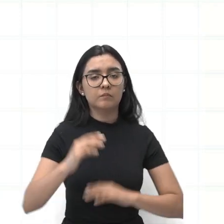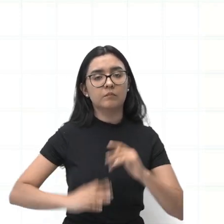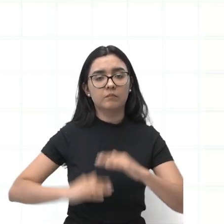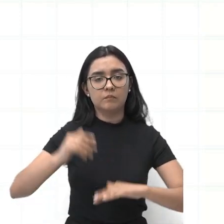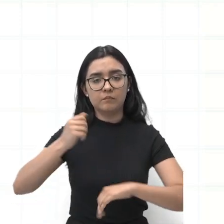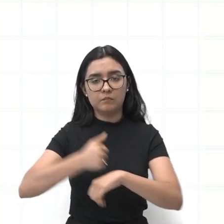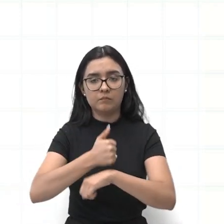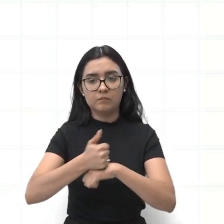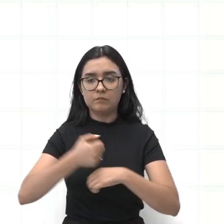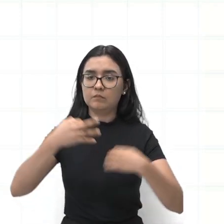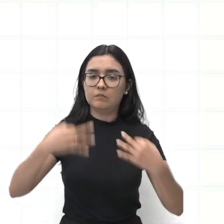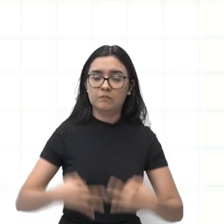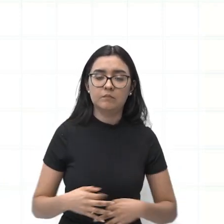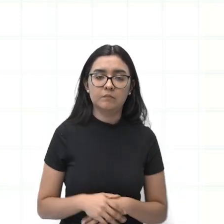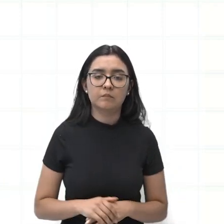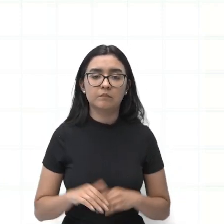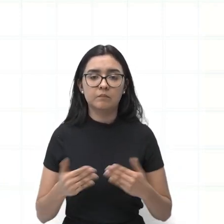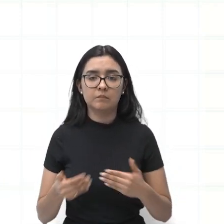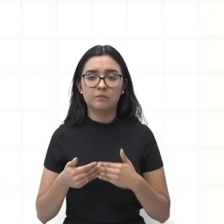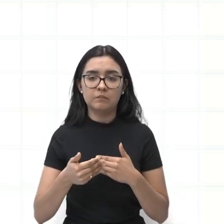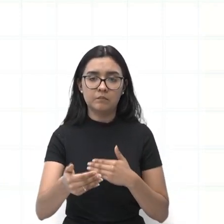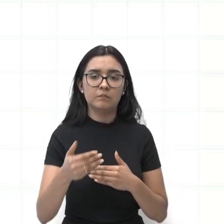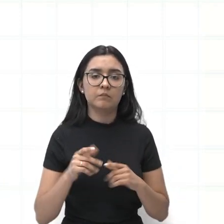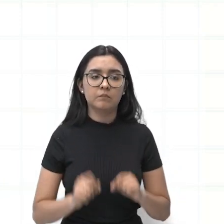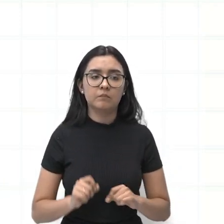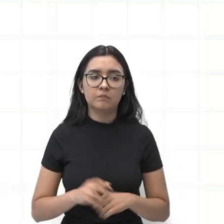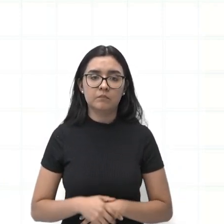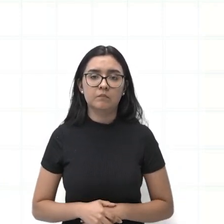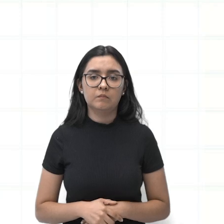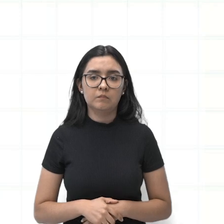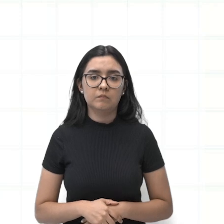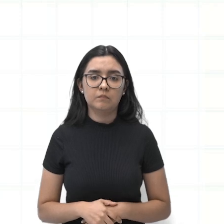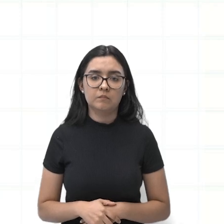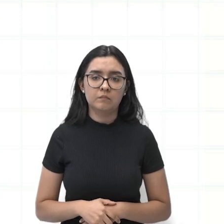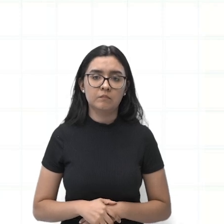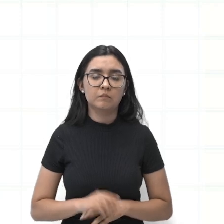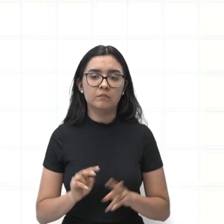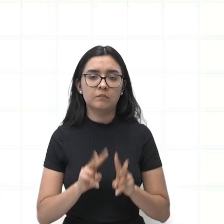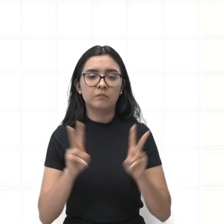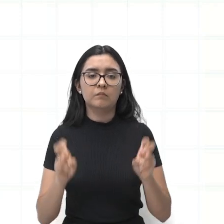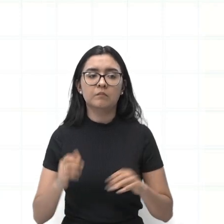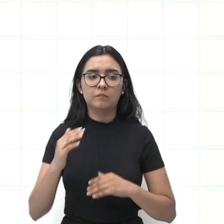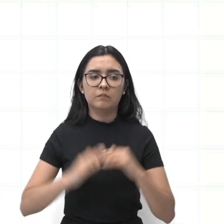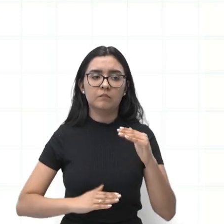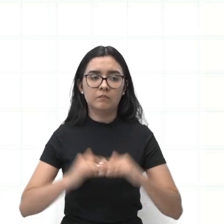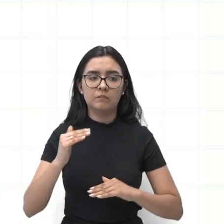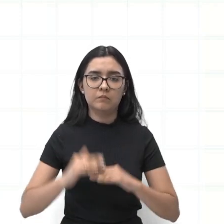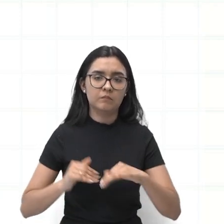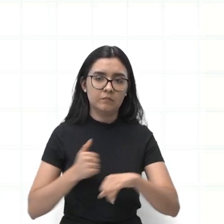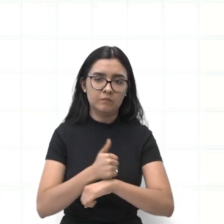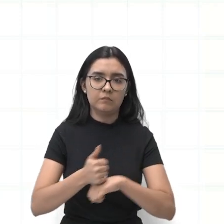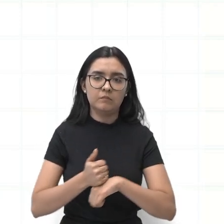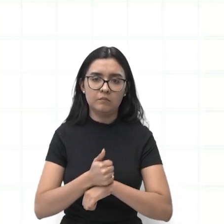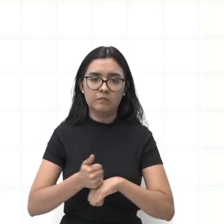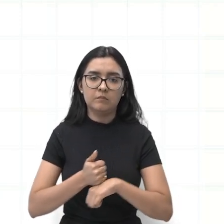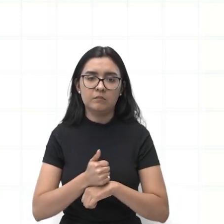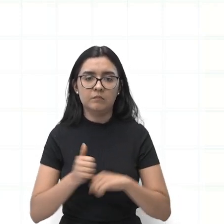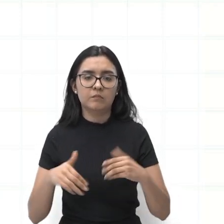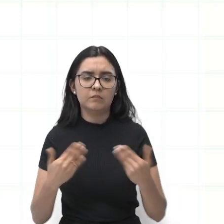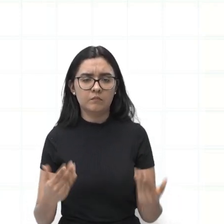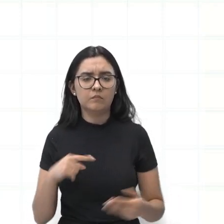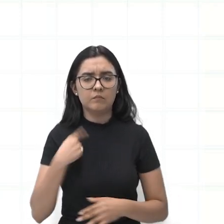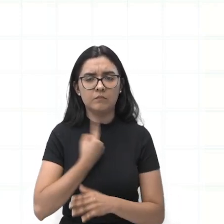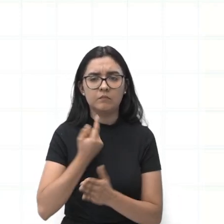de profissões, tá certo? Vamos continuar agora então falando um pouco mais, né? Falamos sobre profissões, esse é o tema